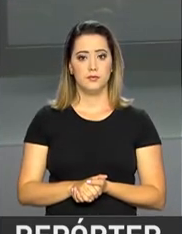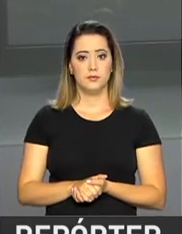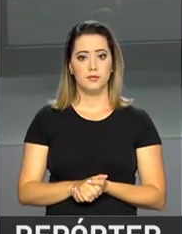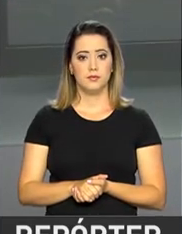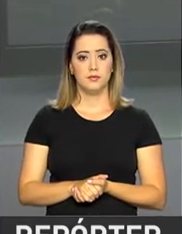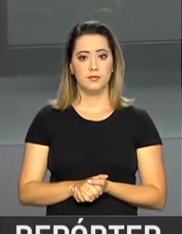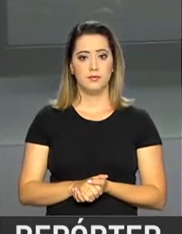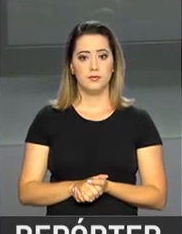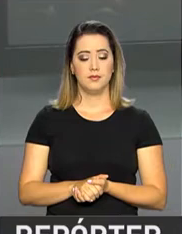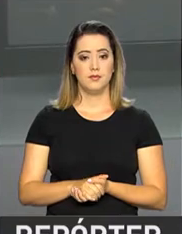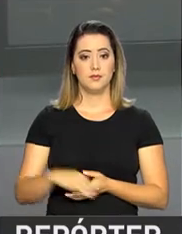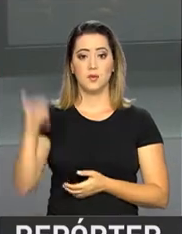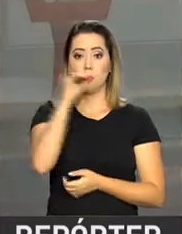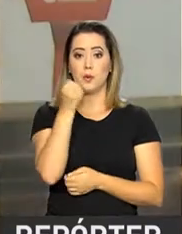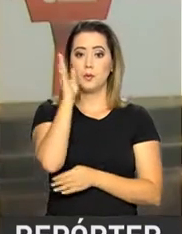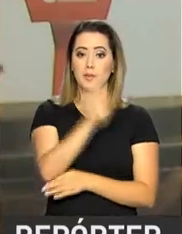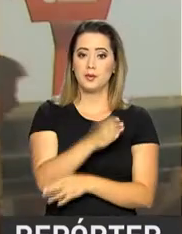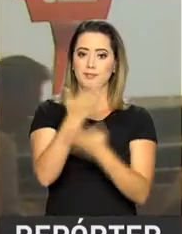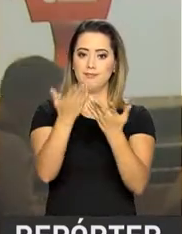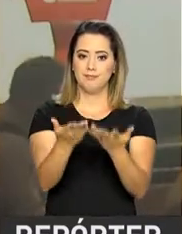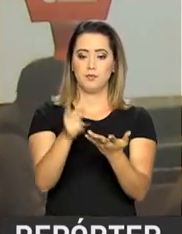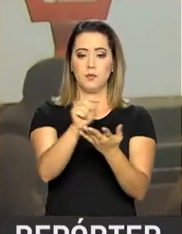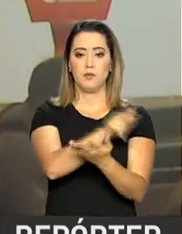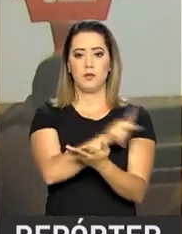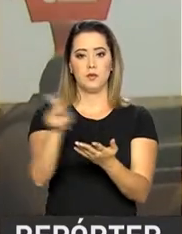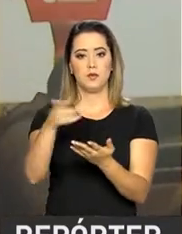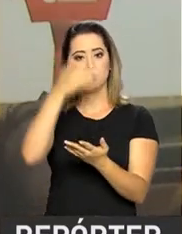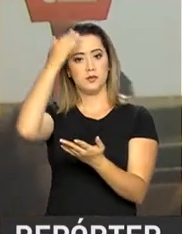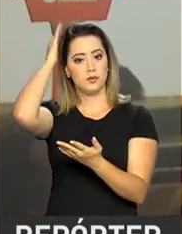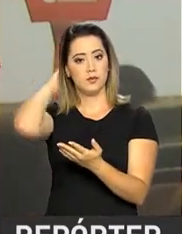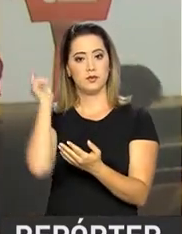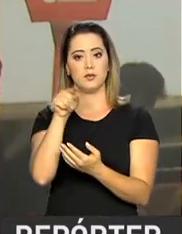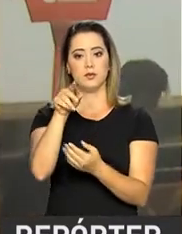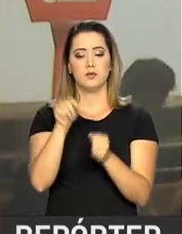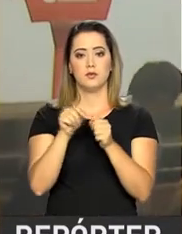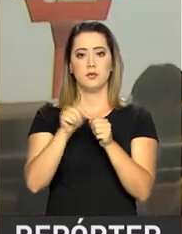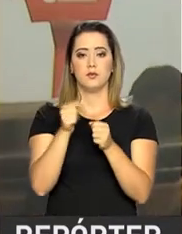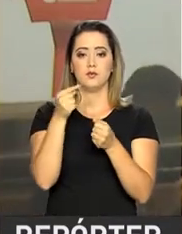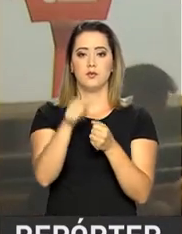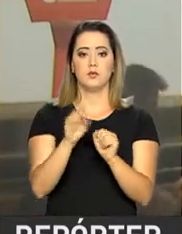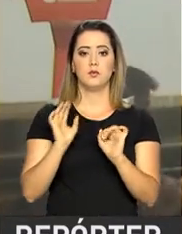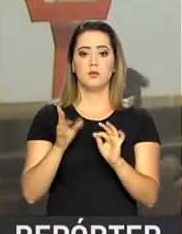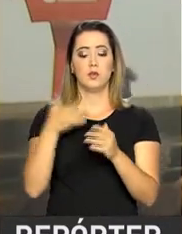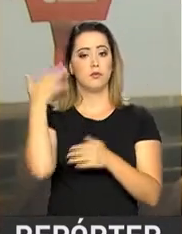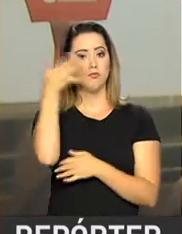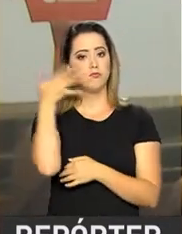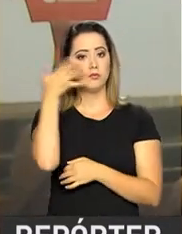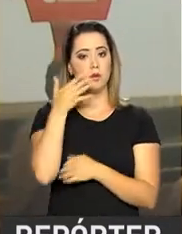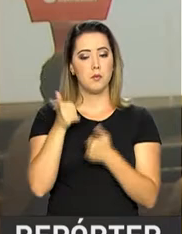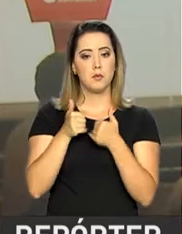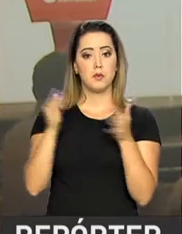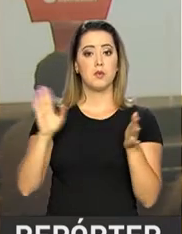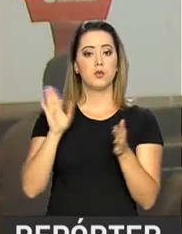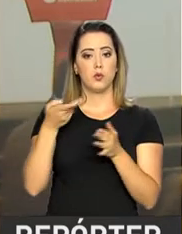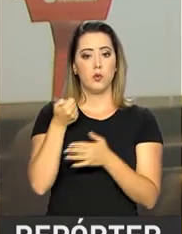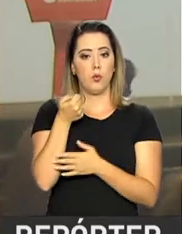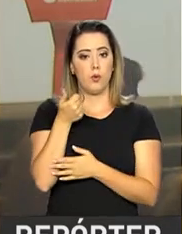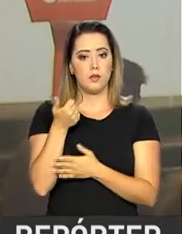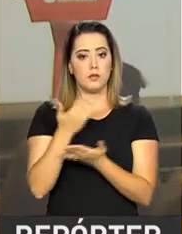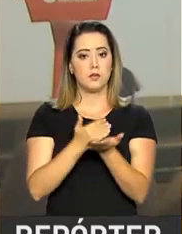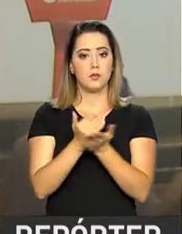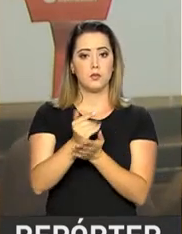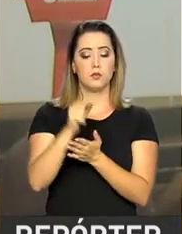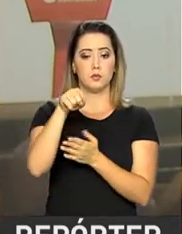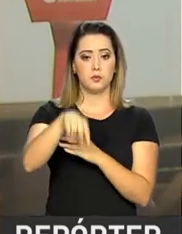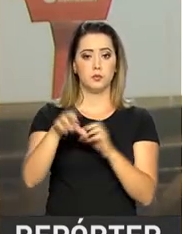olá boa tarde carol o presidente michel temer vai fazer a palestra de abertura dentro de instantes aqui